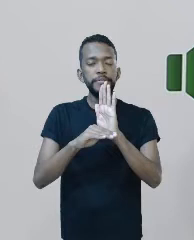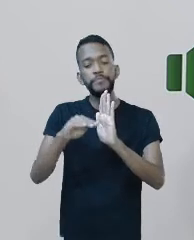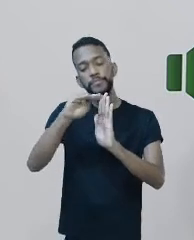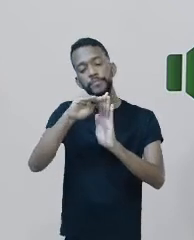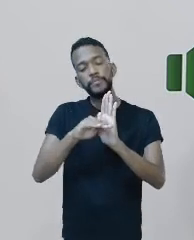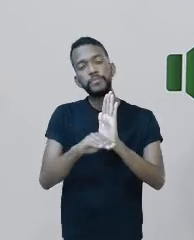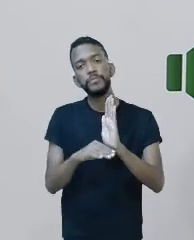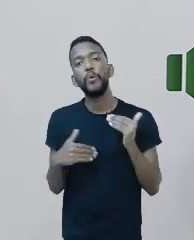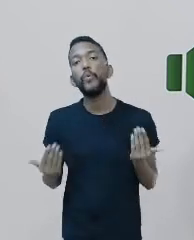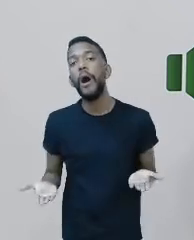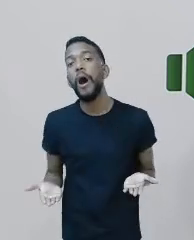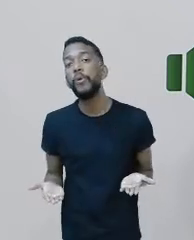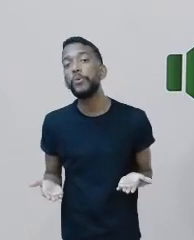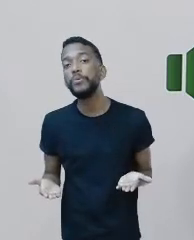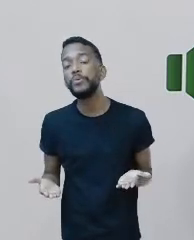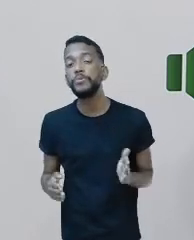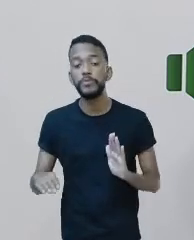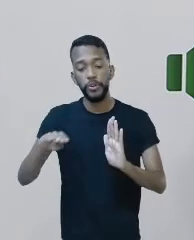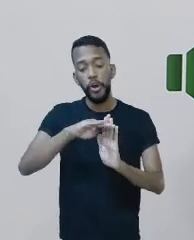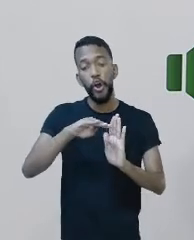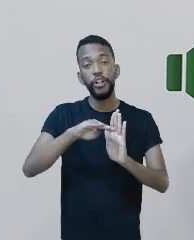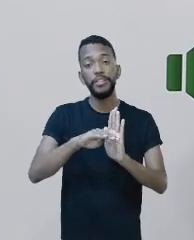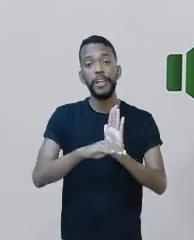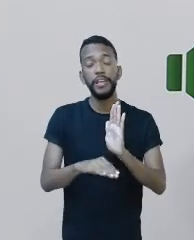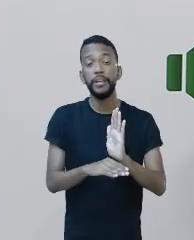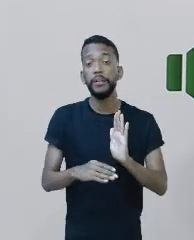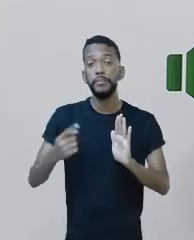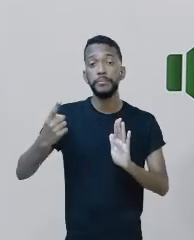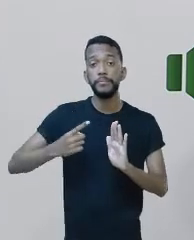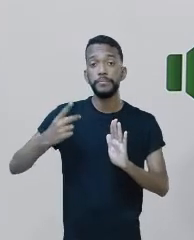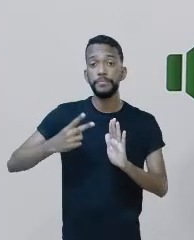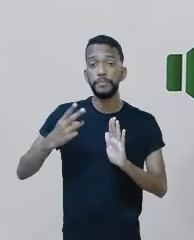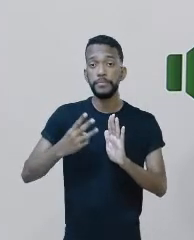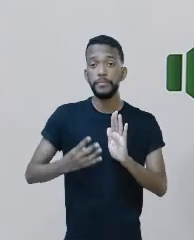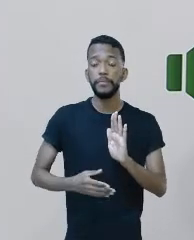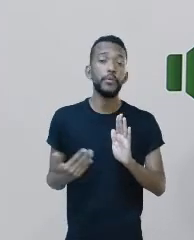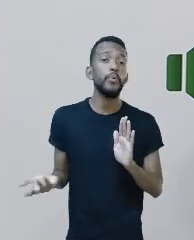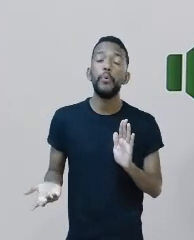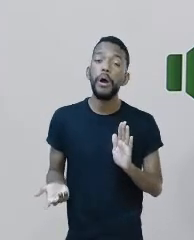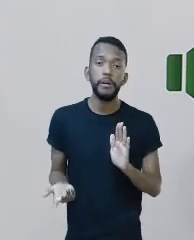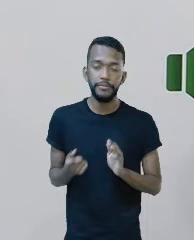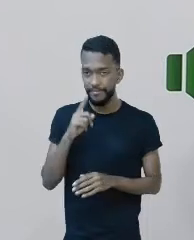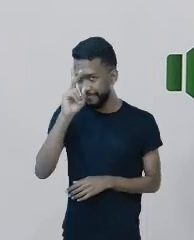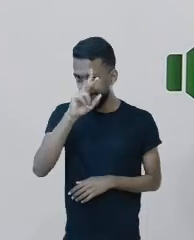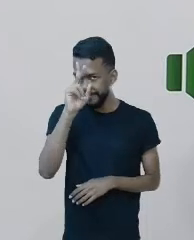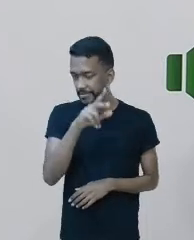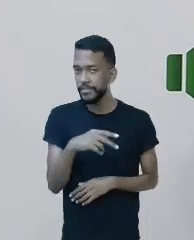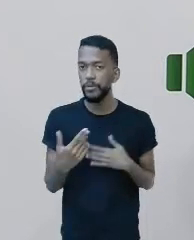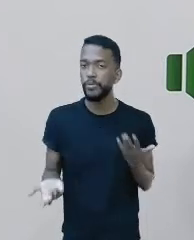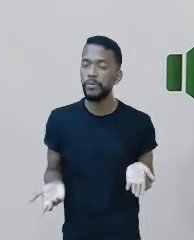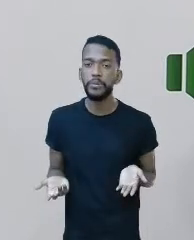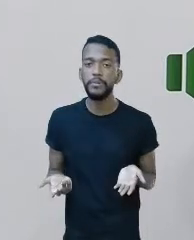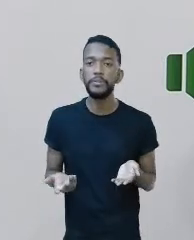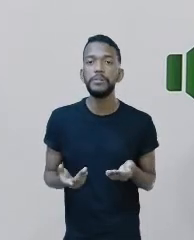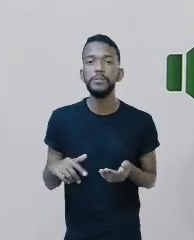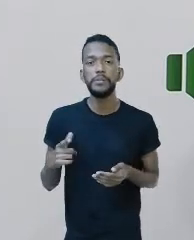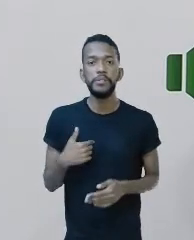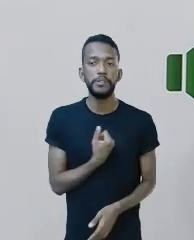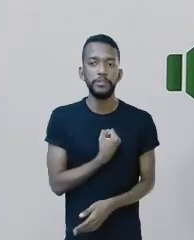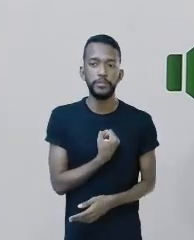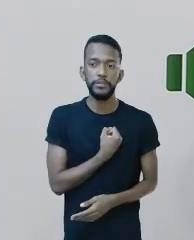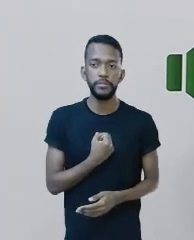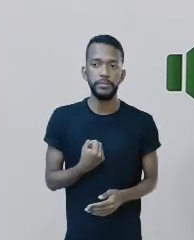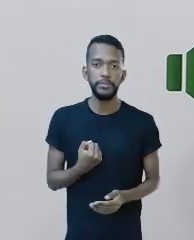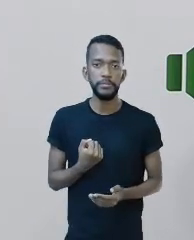ordenar? Que indica ordem. Lembram do jogo? E aí? Qual foi o número no jogo que